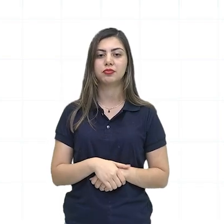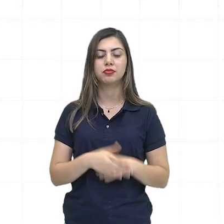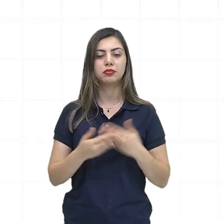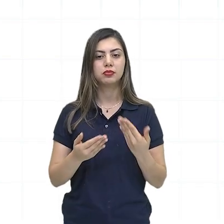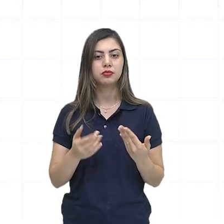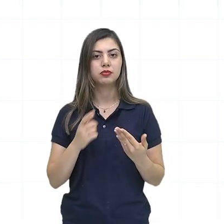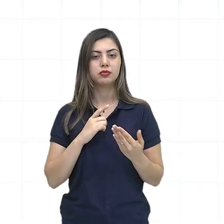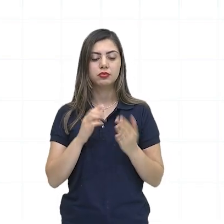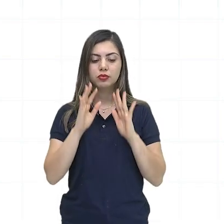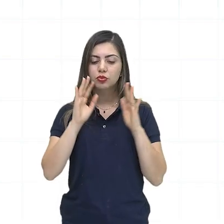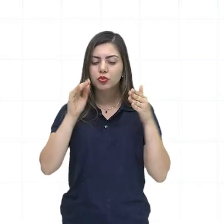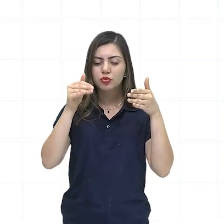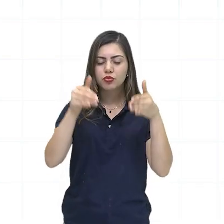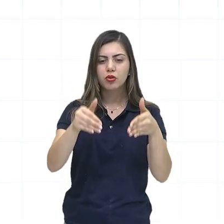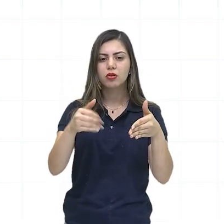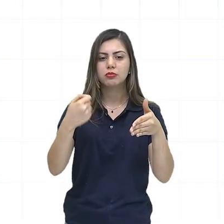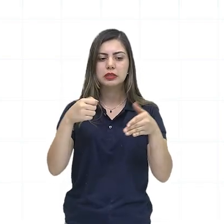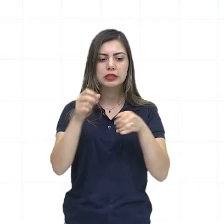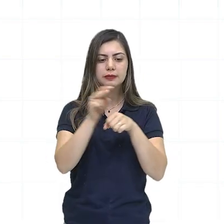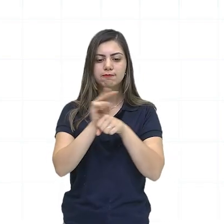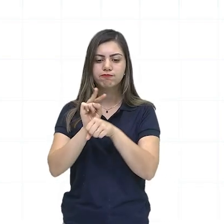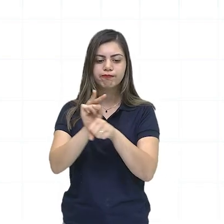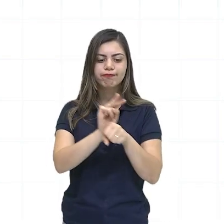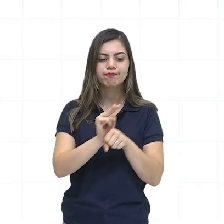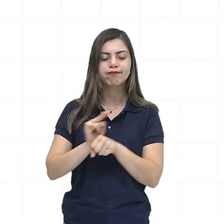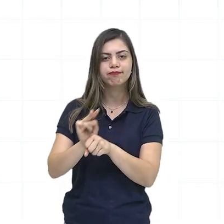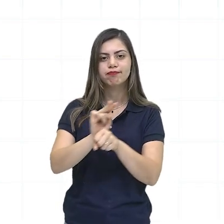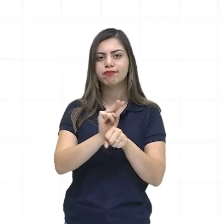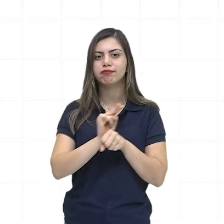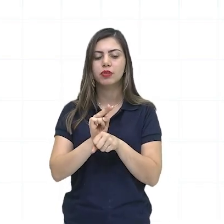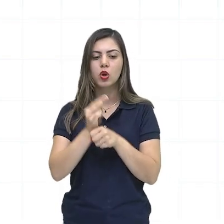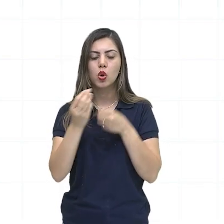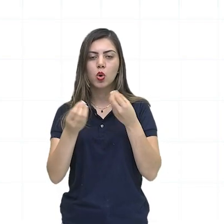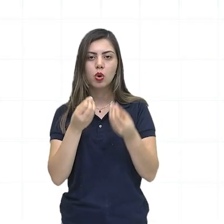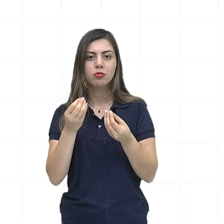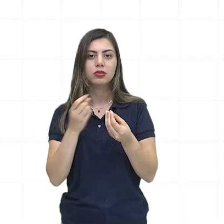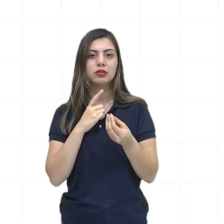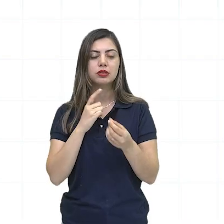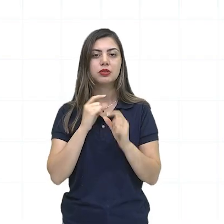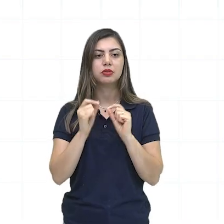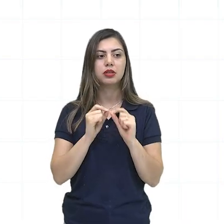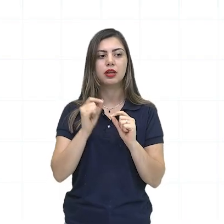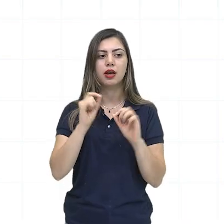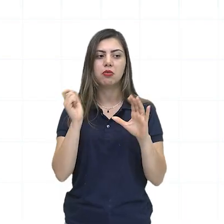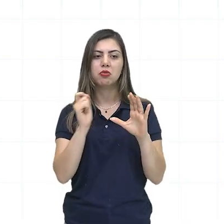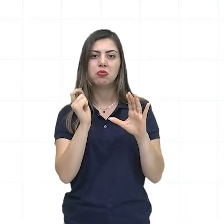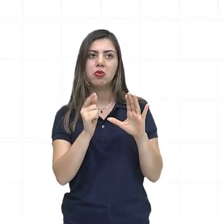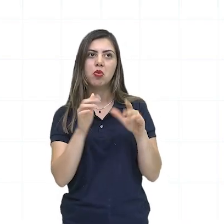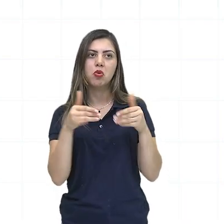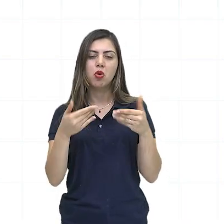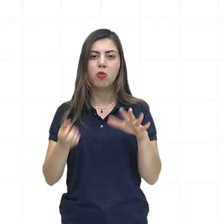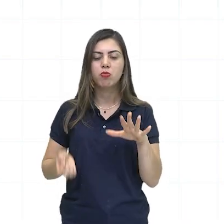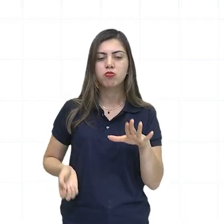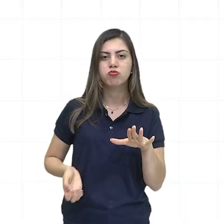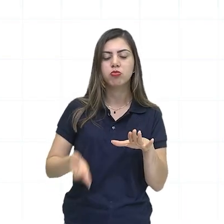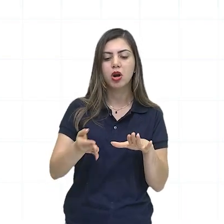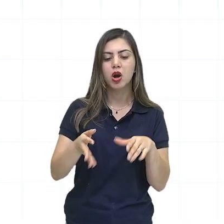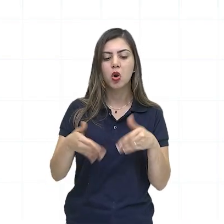o seu foco, né? Você precisa estar focado no momento lá para fazer a jogada de forma correta.